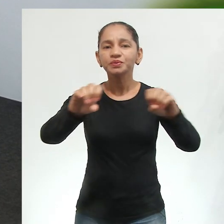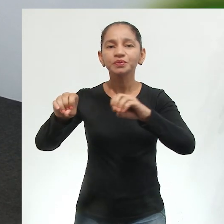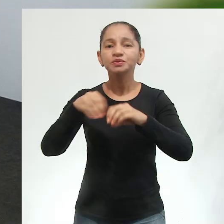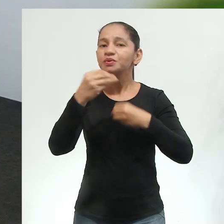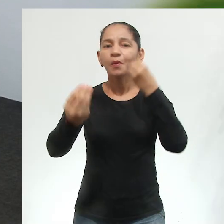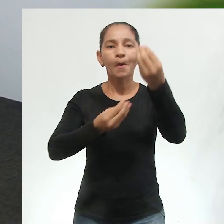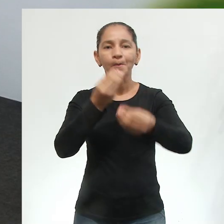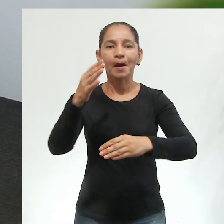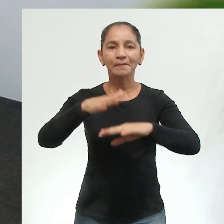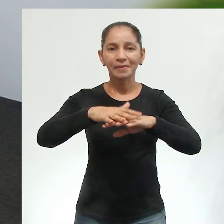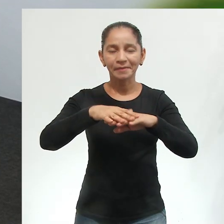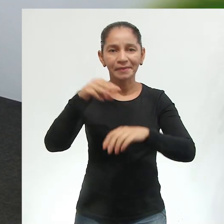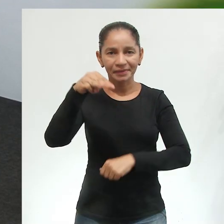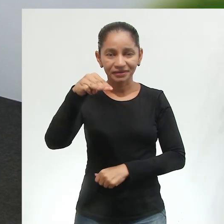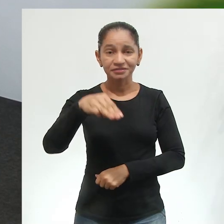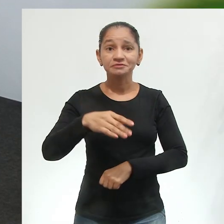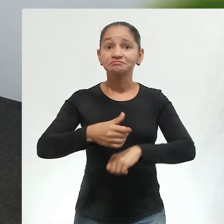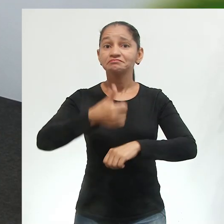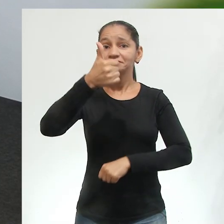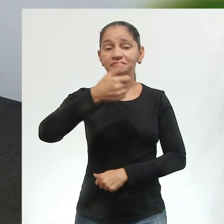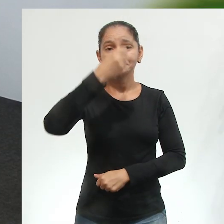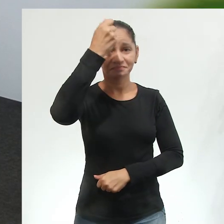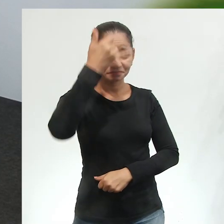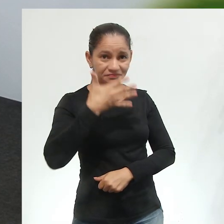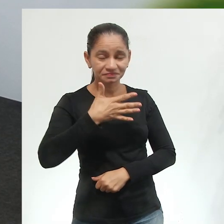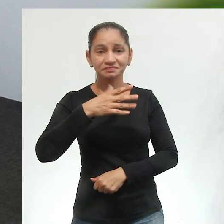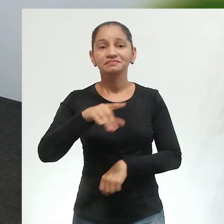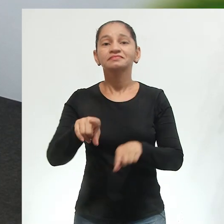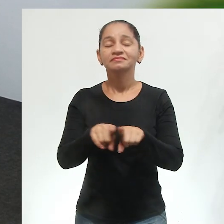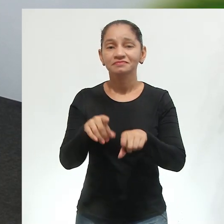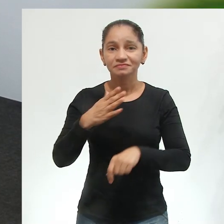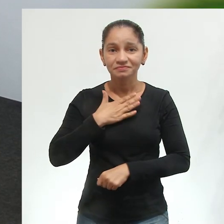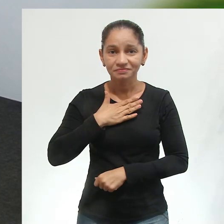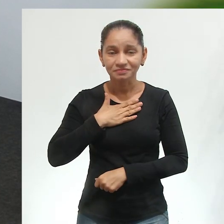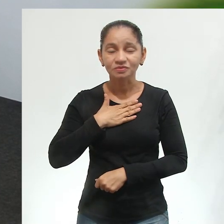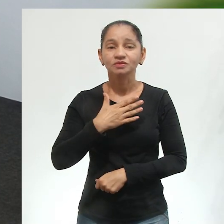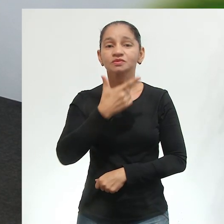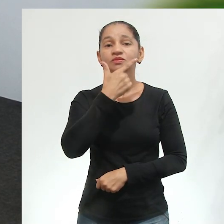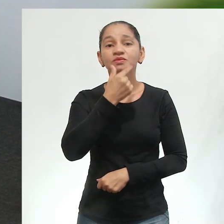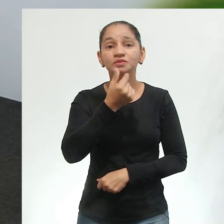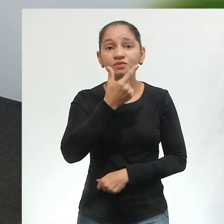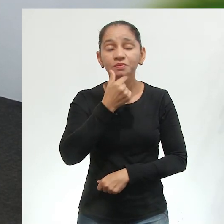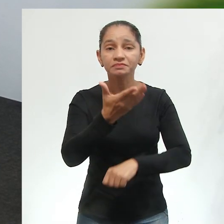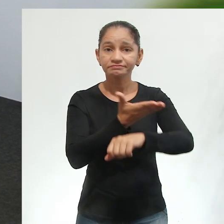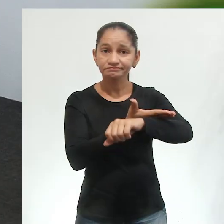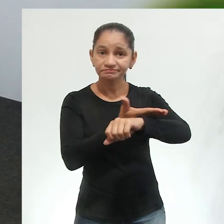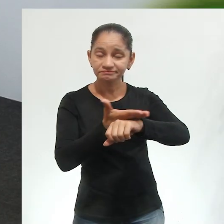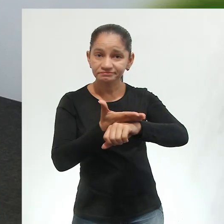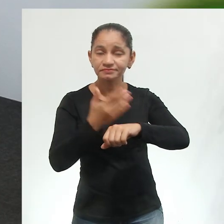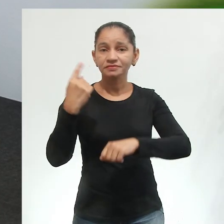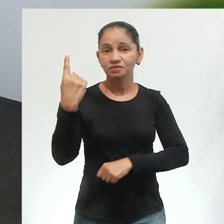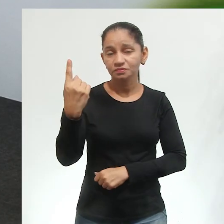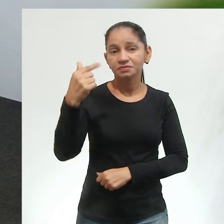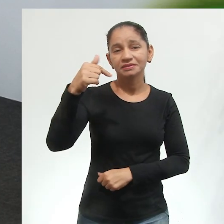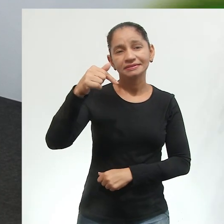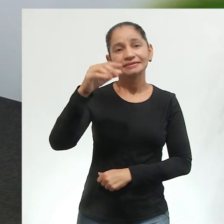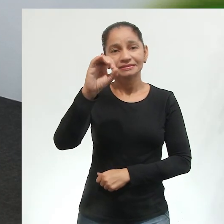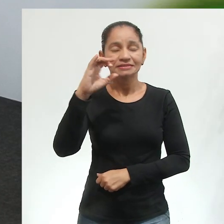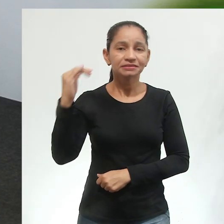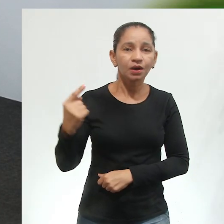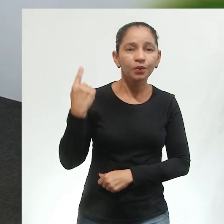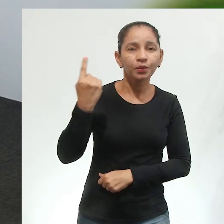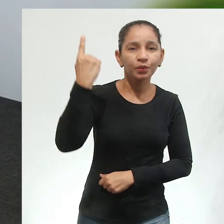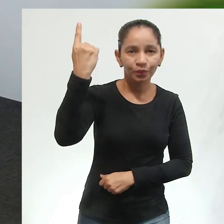Ensino da Matemática. Vou começar fazendo uma pequena audiodescrição. Eu sou um homem branco de 1,70